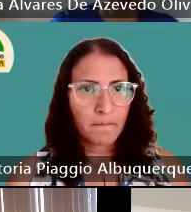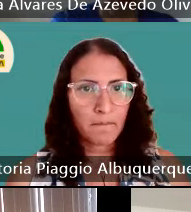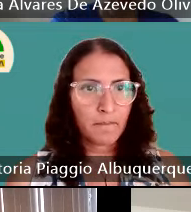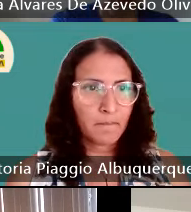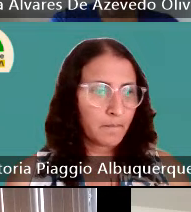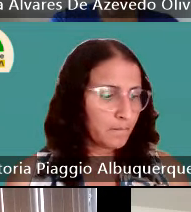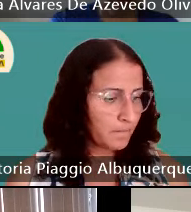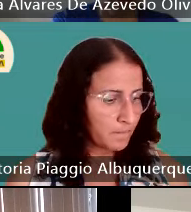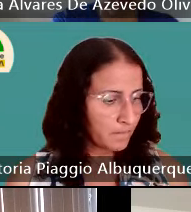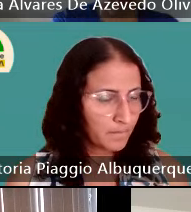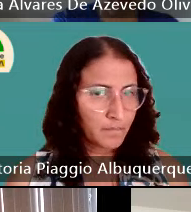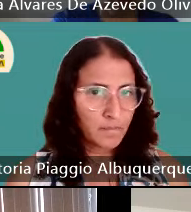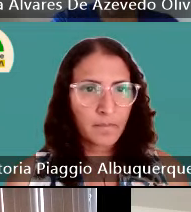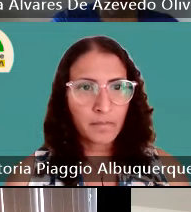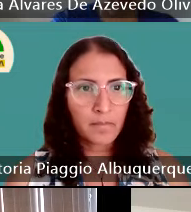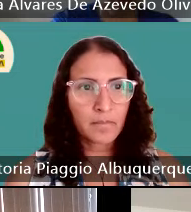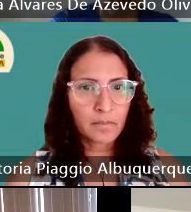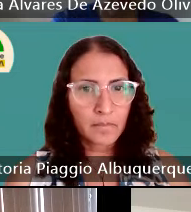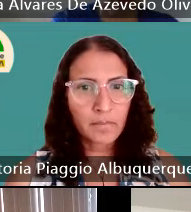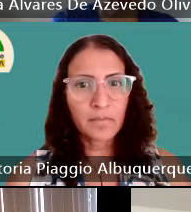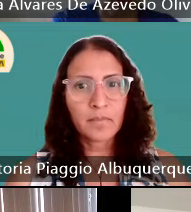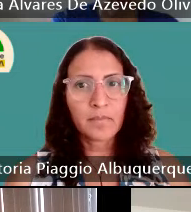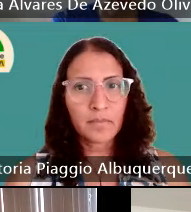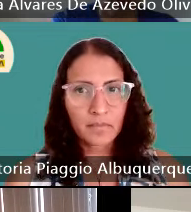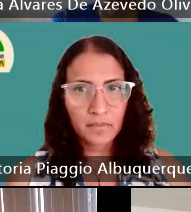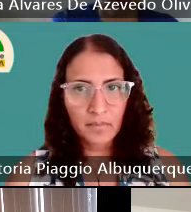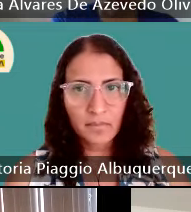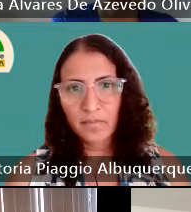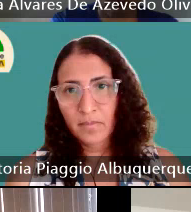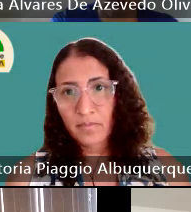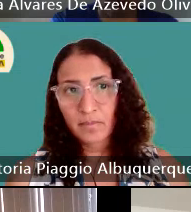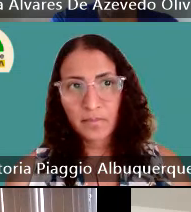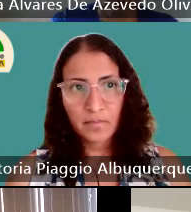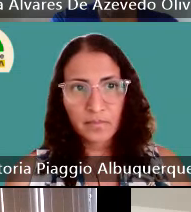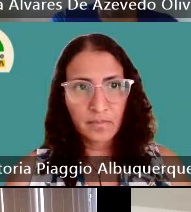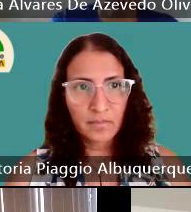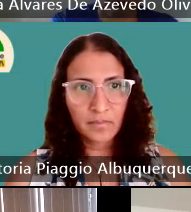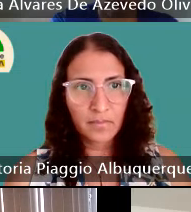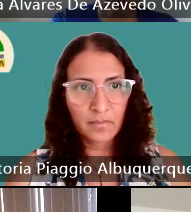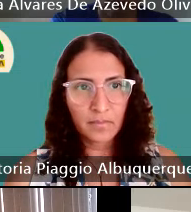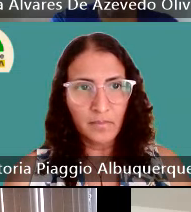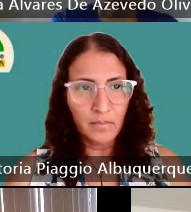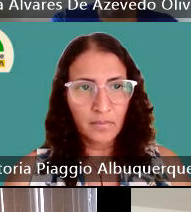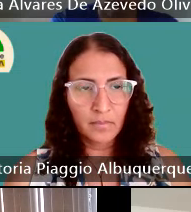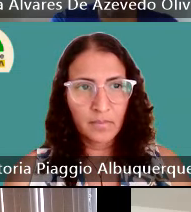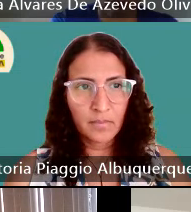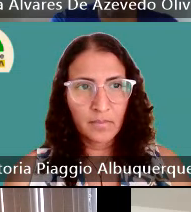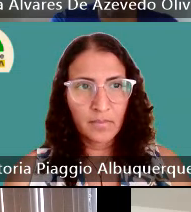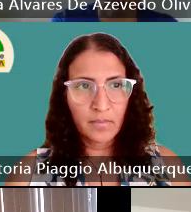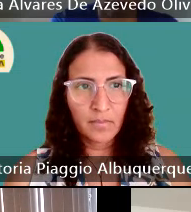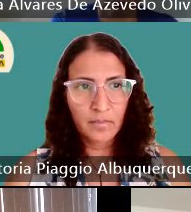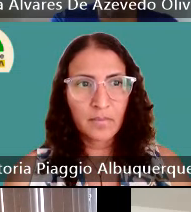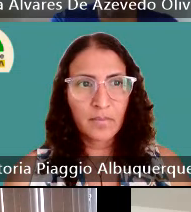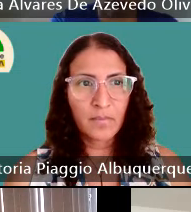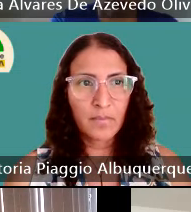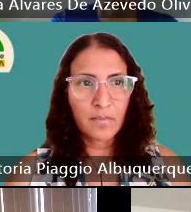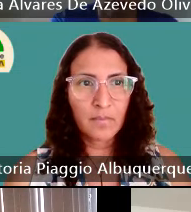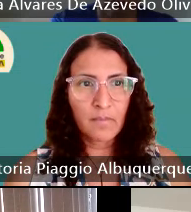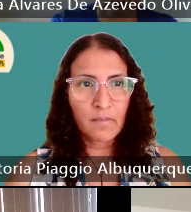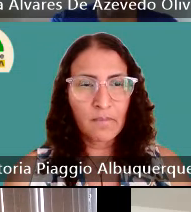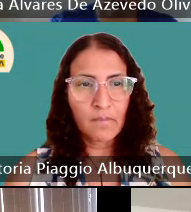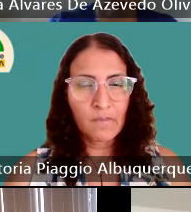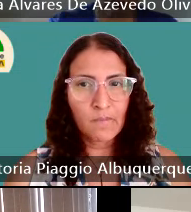dos dos a melhoria da qualidade dos serviços públicos né já que ela permite ali identificar falhas oportunidade de melhoria e